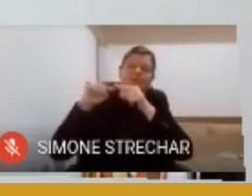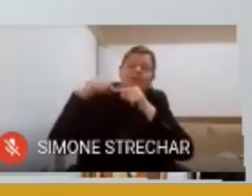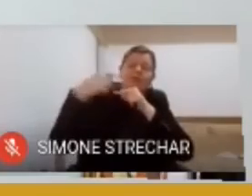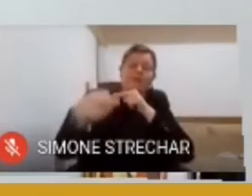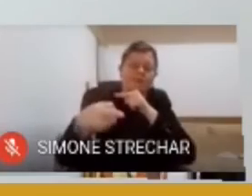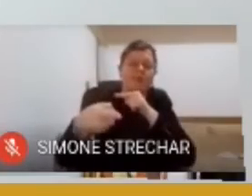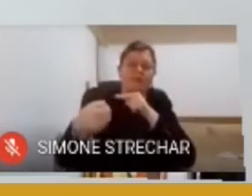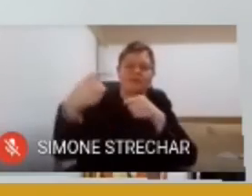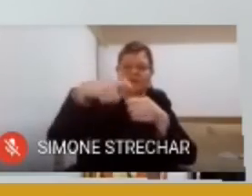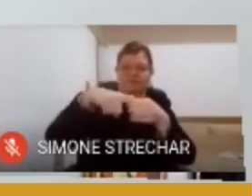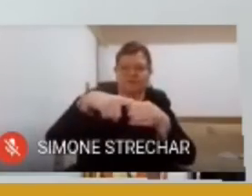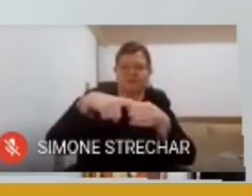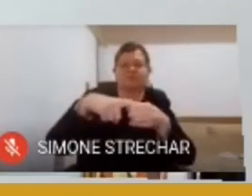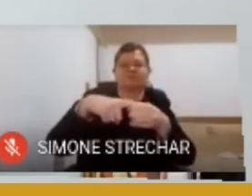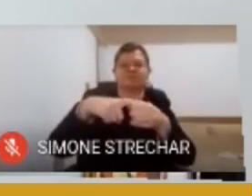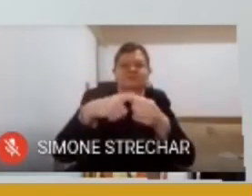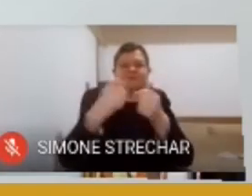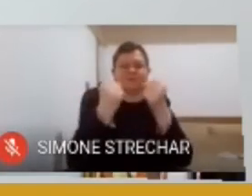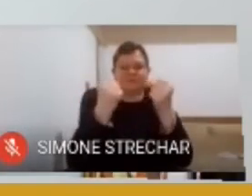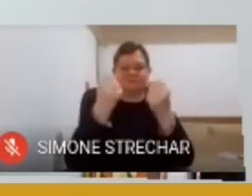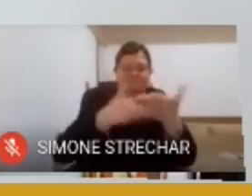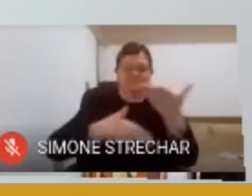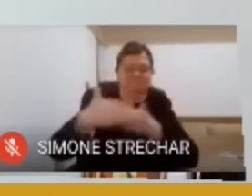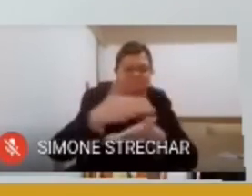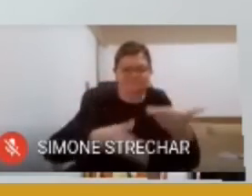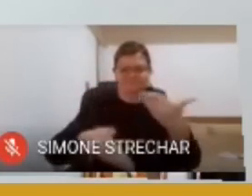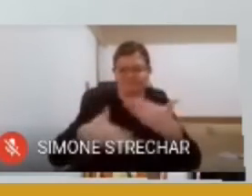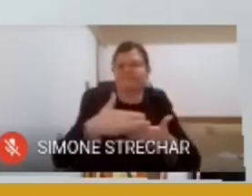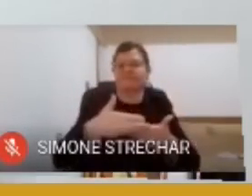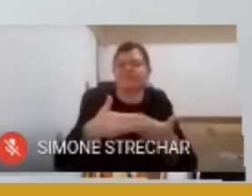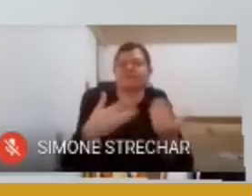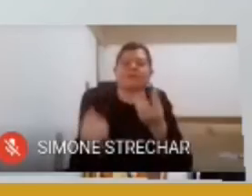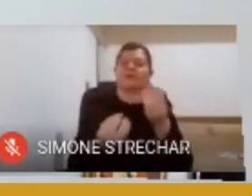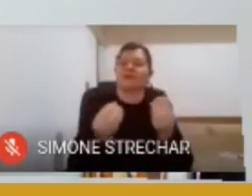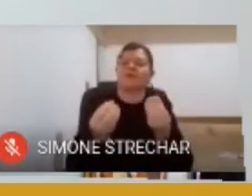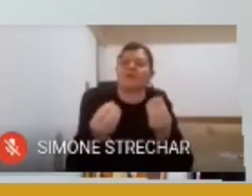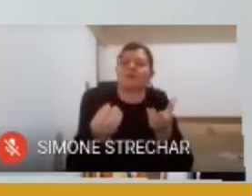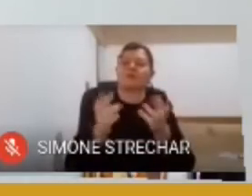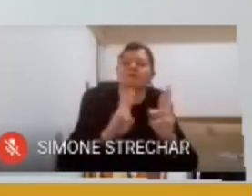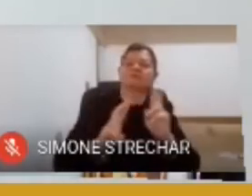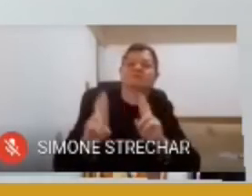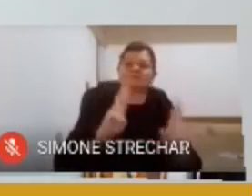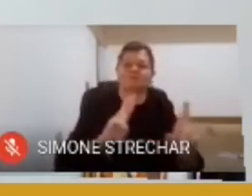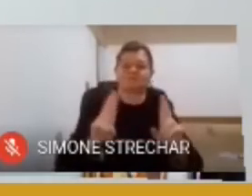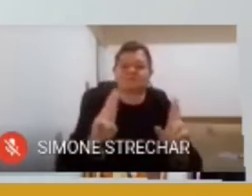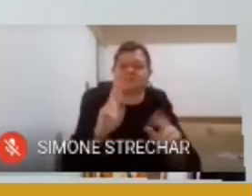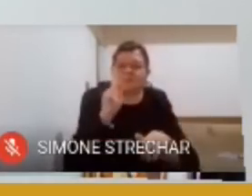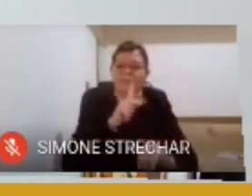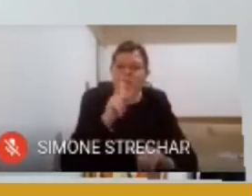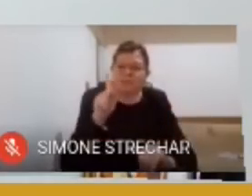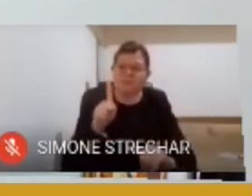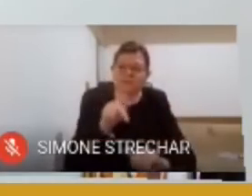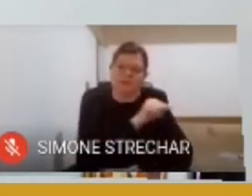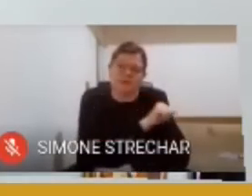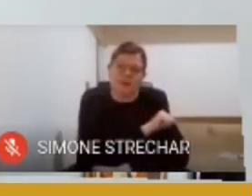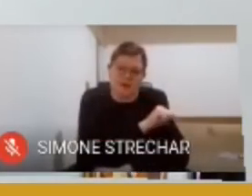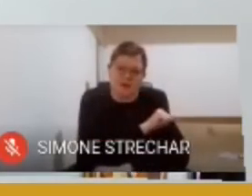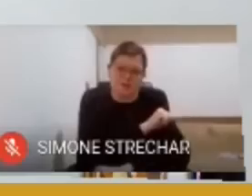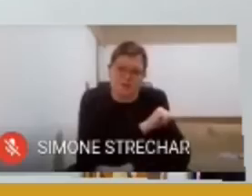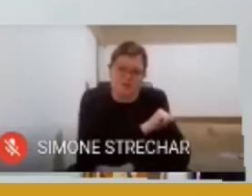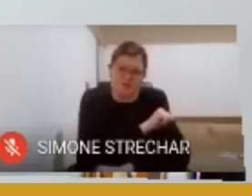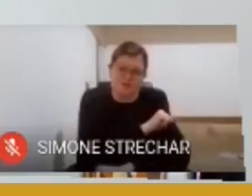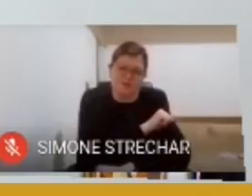que essas relações que foram estabelecidas antes da pandemia vão contribuir muito para essas